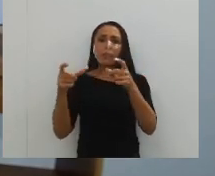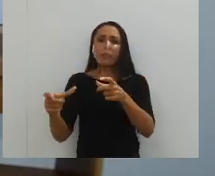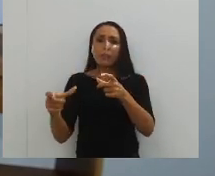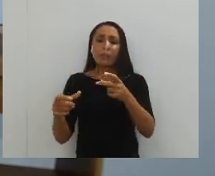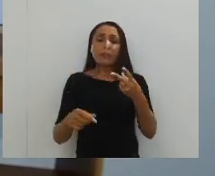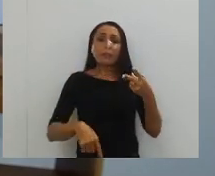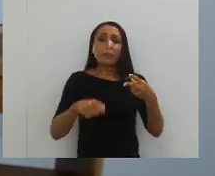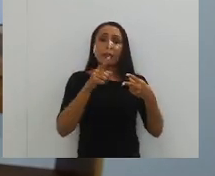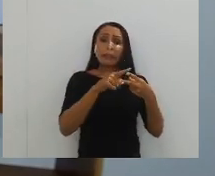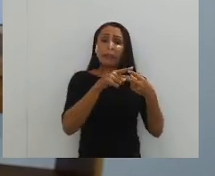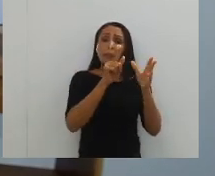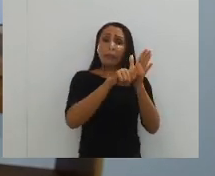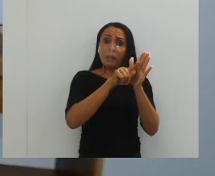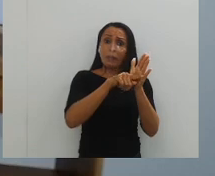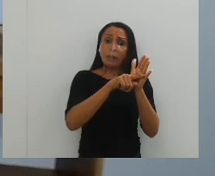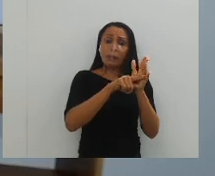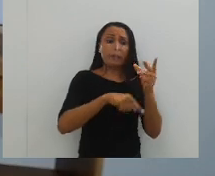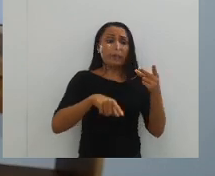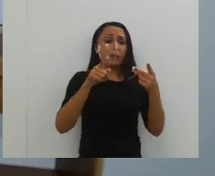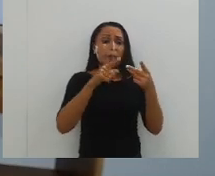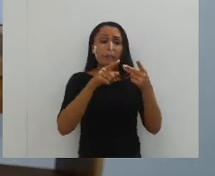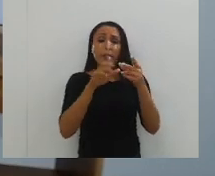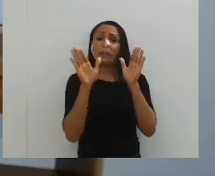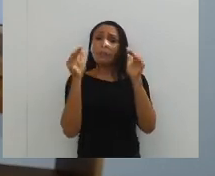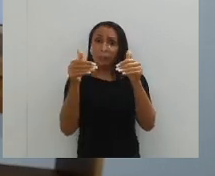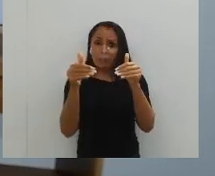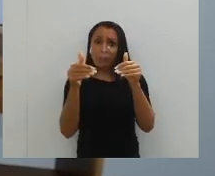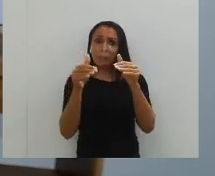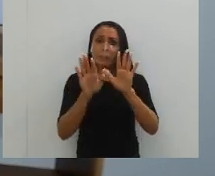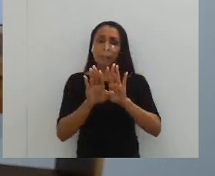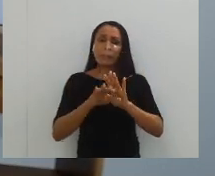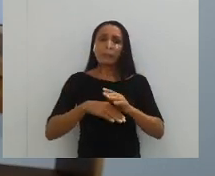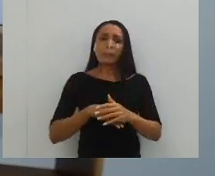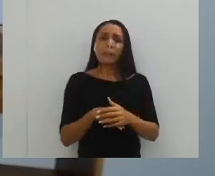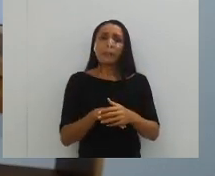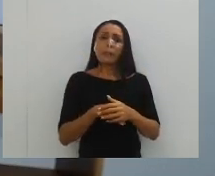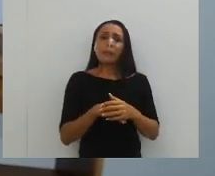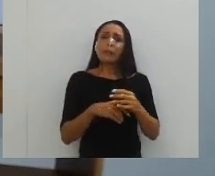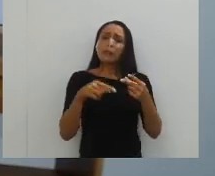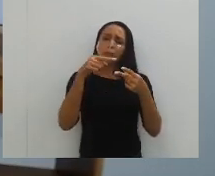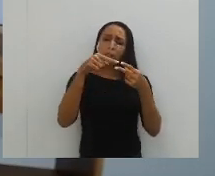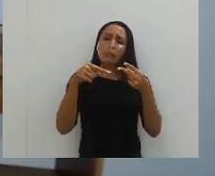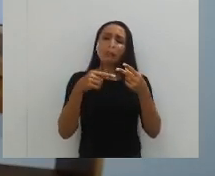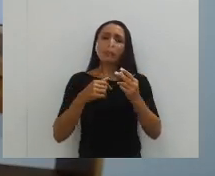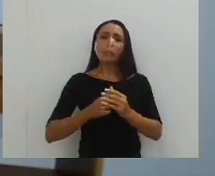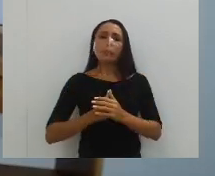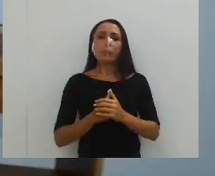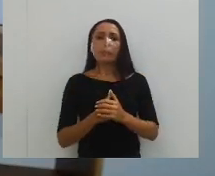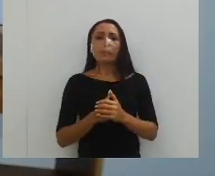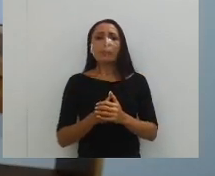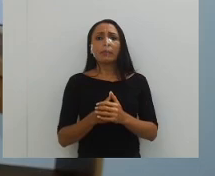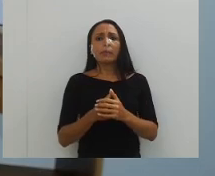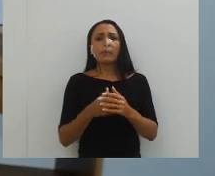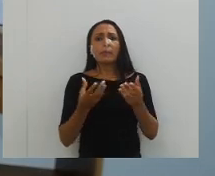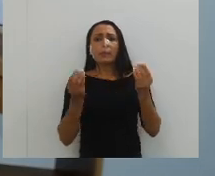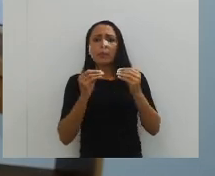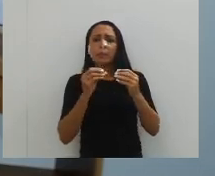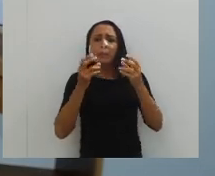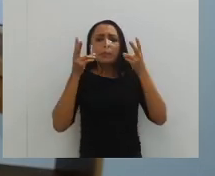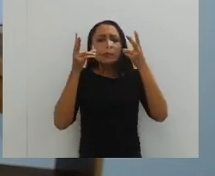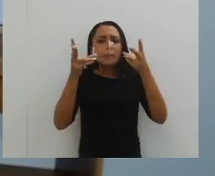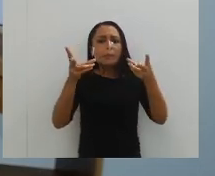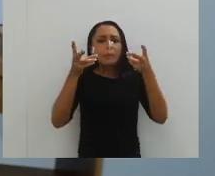ele cria o gênero e cria a espécie. Ele vai criar duas categorias. Quando ele vê que essas